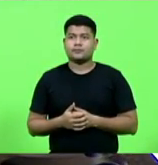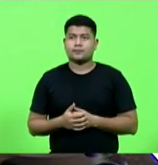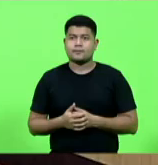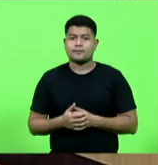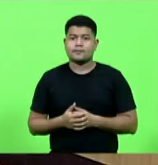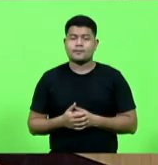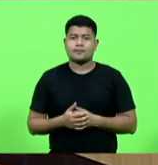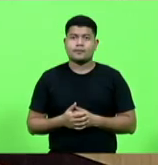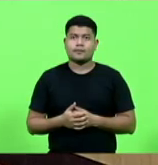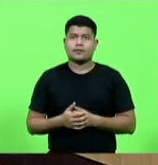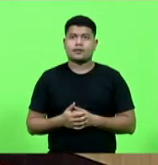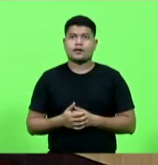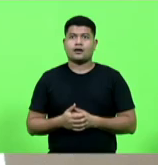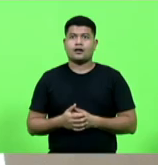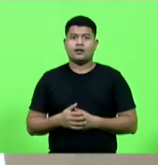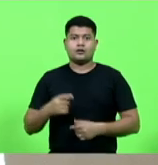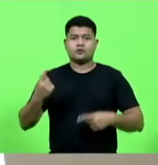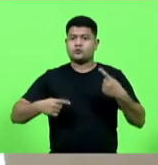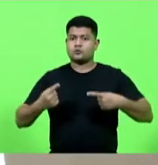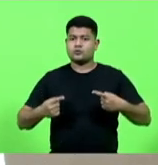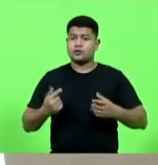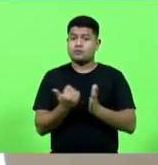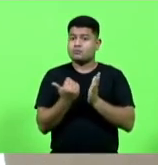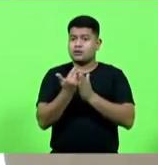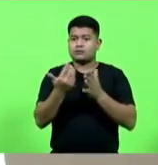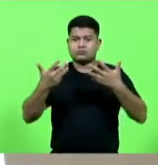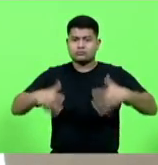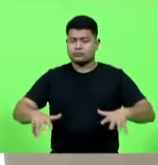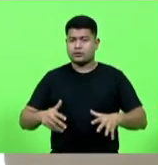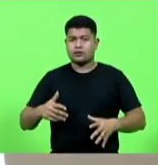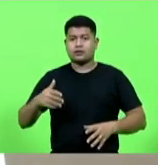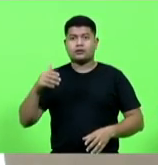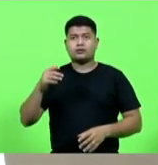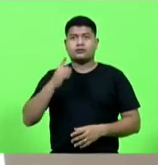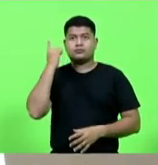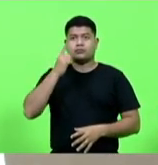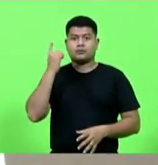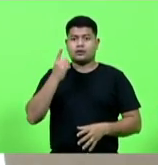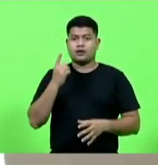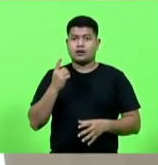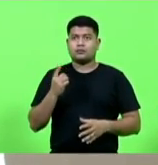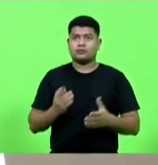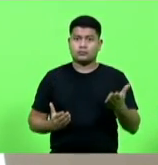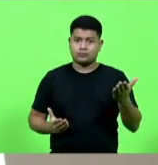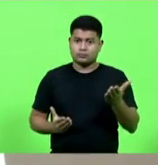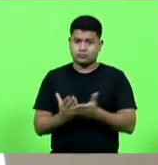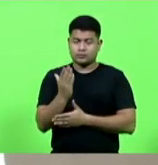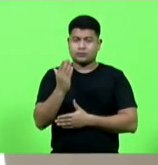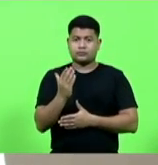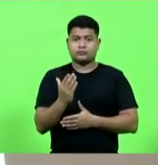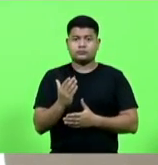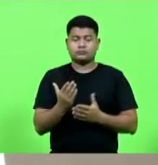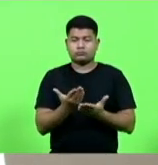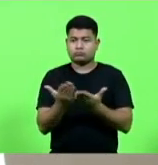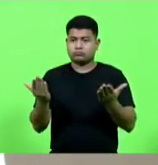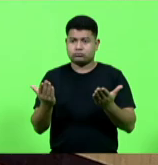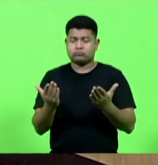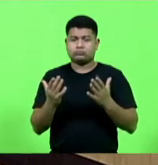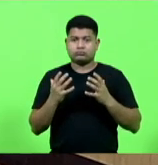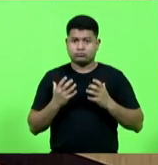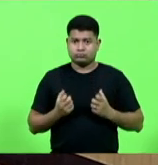não havendo mais quem queira discutir em votação, deputados que aprovam permaneçam como se encontram,